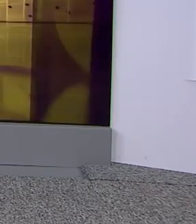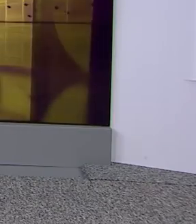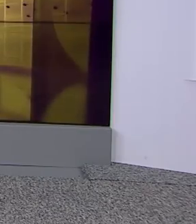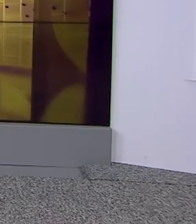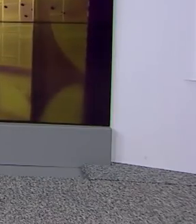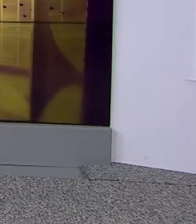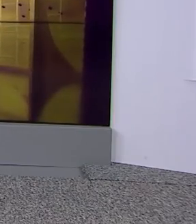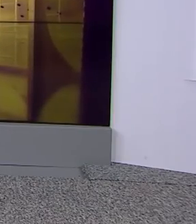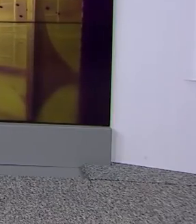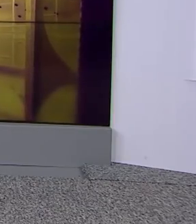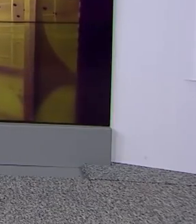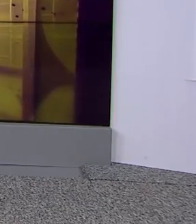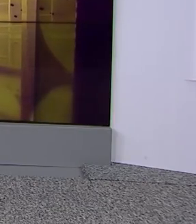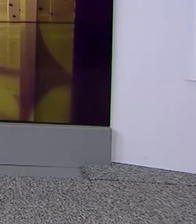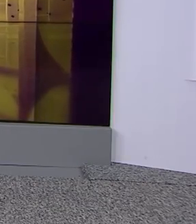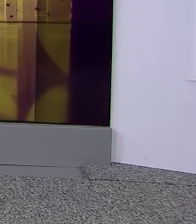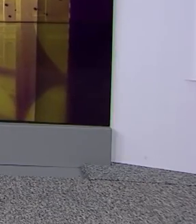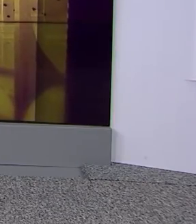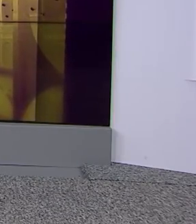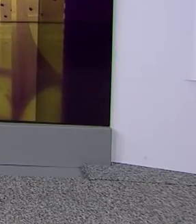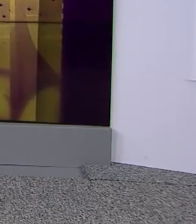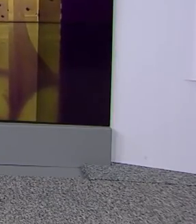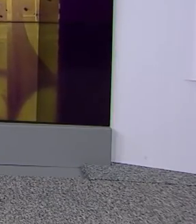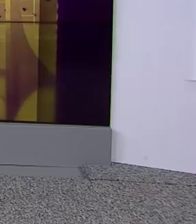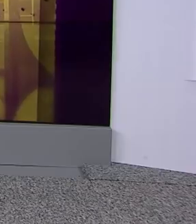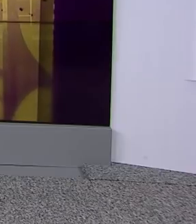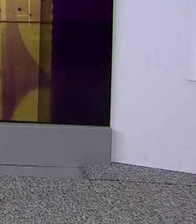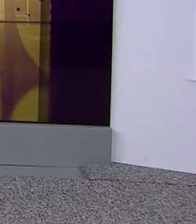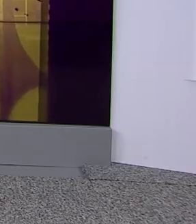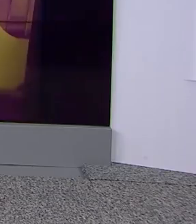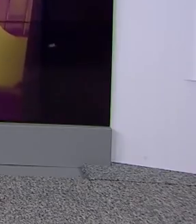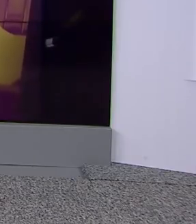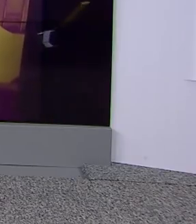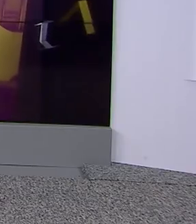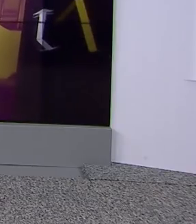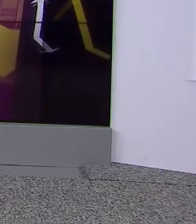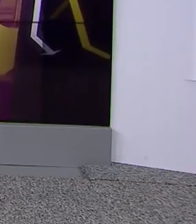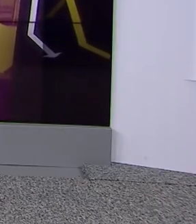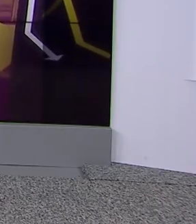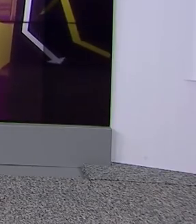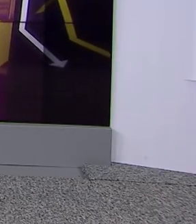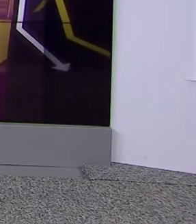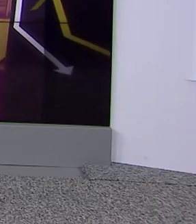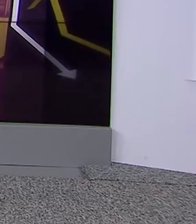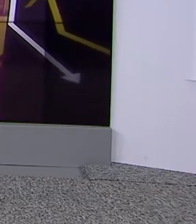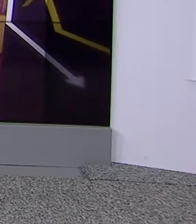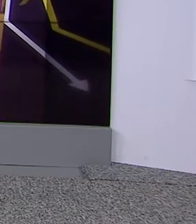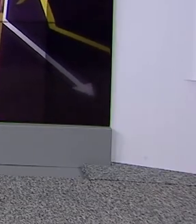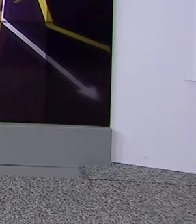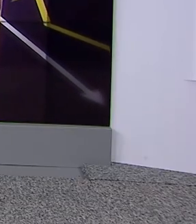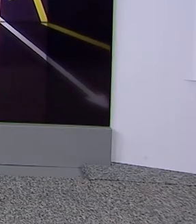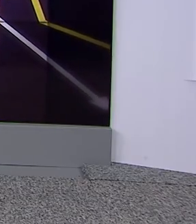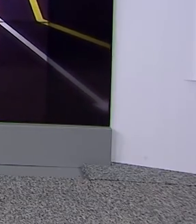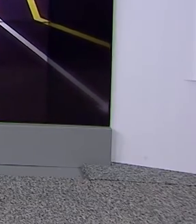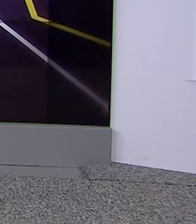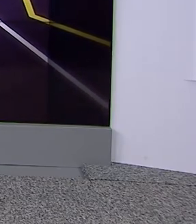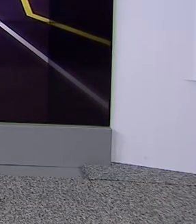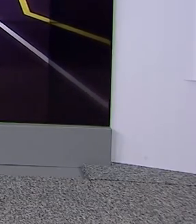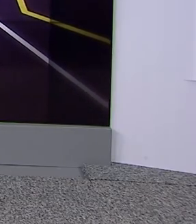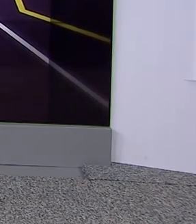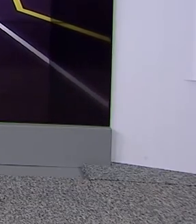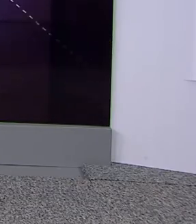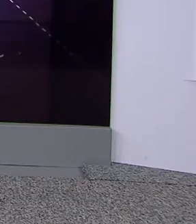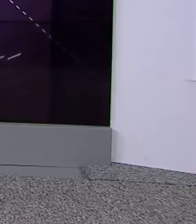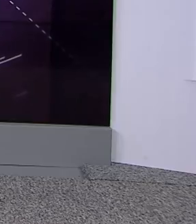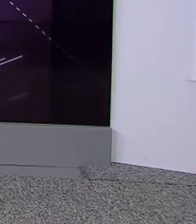Vamos interromper a programação para voltar ao Palácio do Planalto, onde vai ocorrer neste momento a declaração de imprensa do presidente Jair Bolsonaro